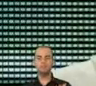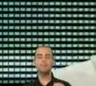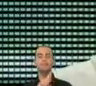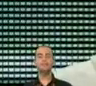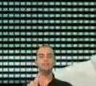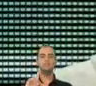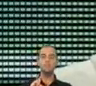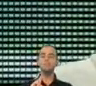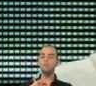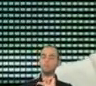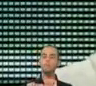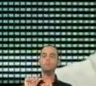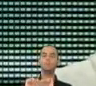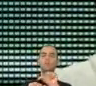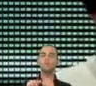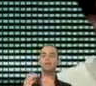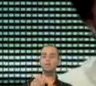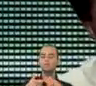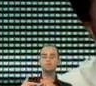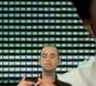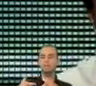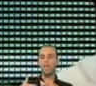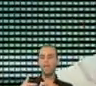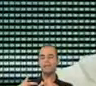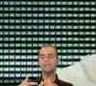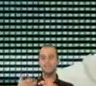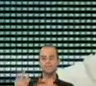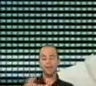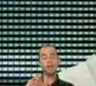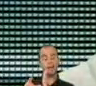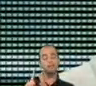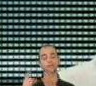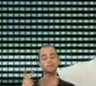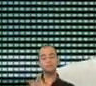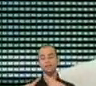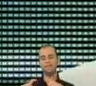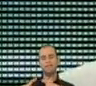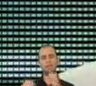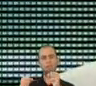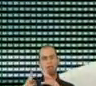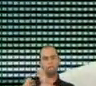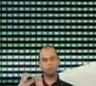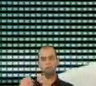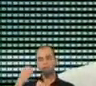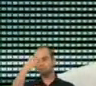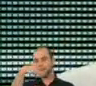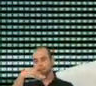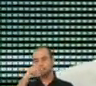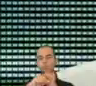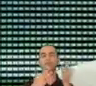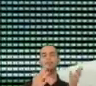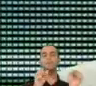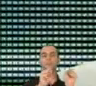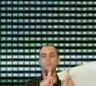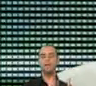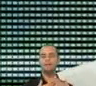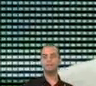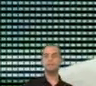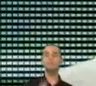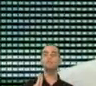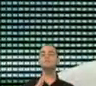implantadas no Rio de Janeiro e responsável por transformar territórios em guerra em territórios da paz, usando